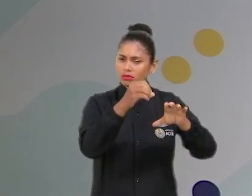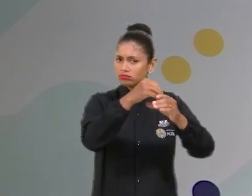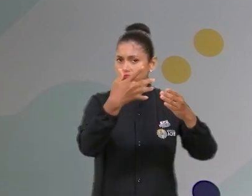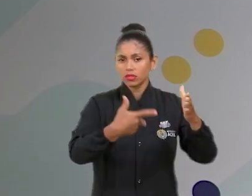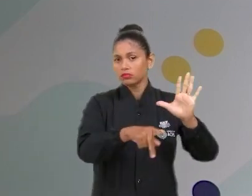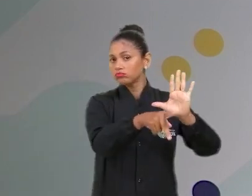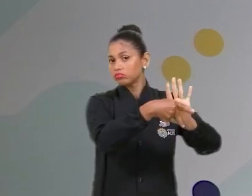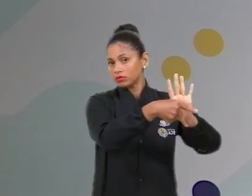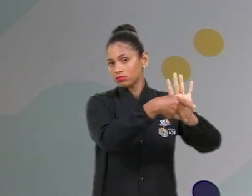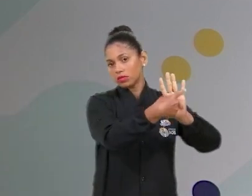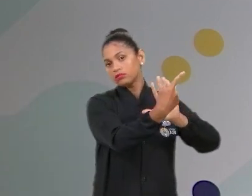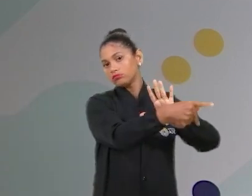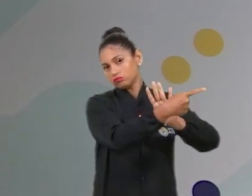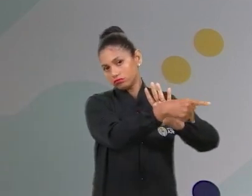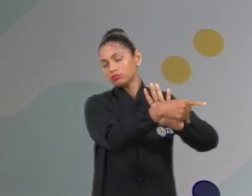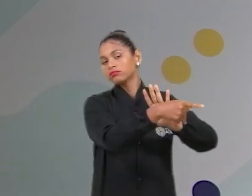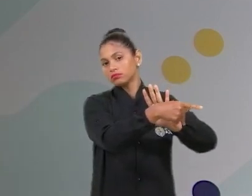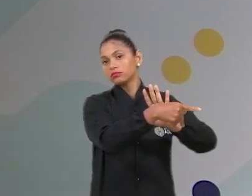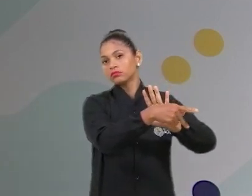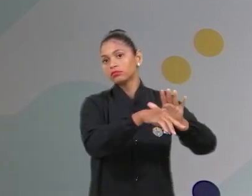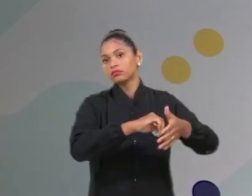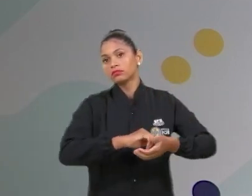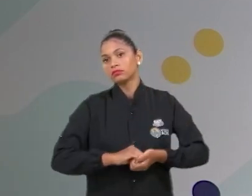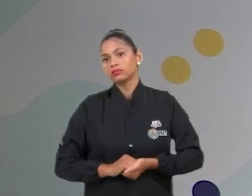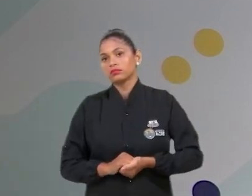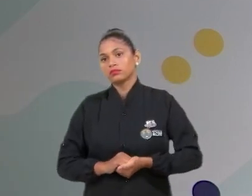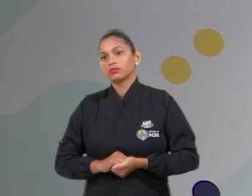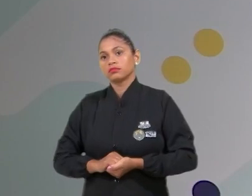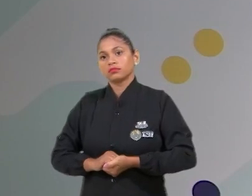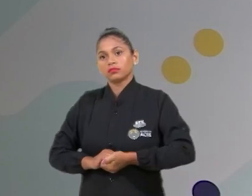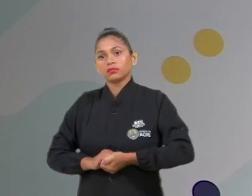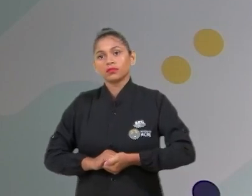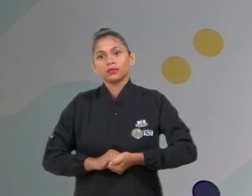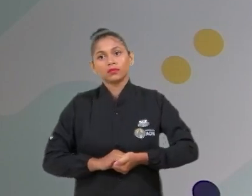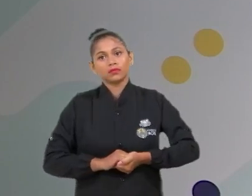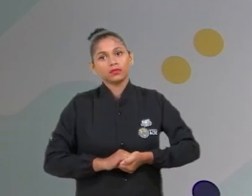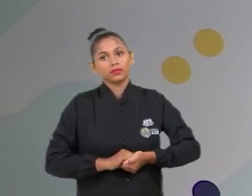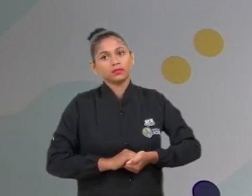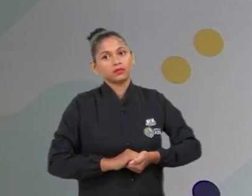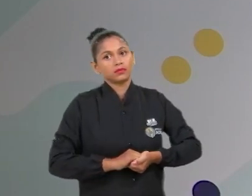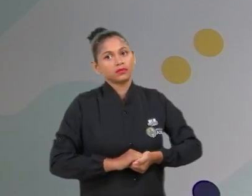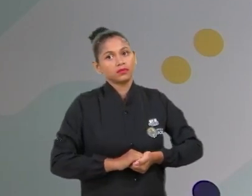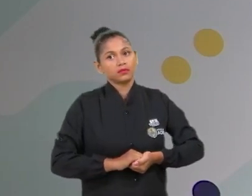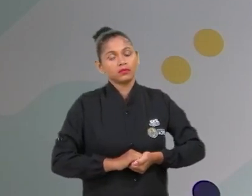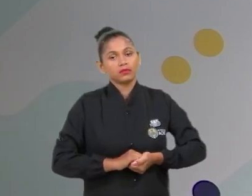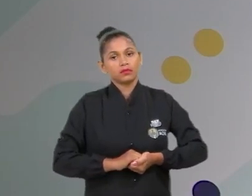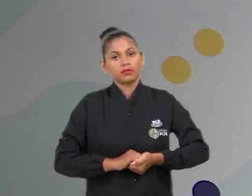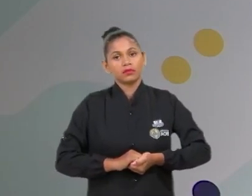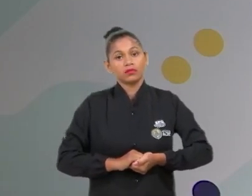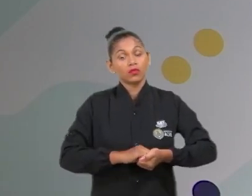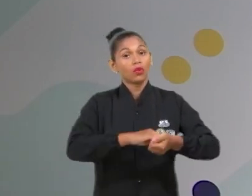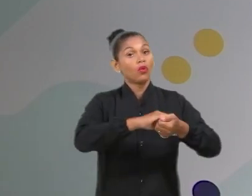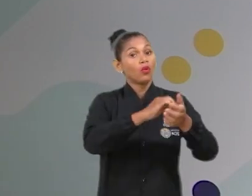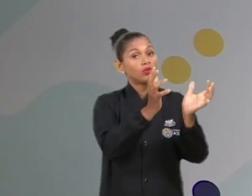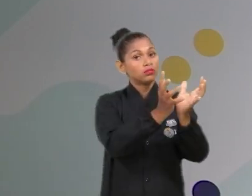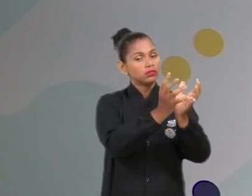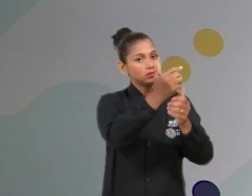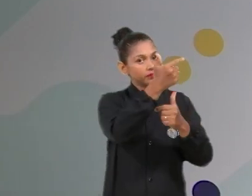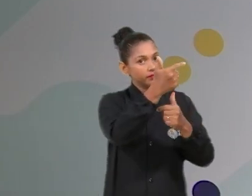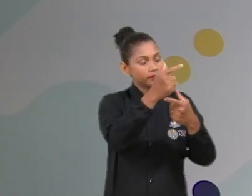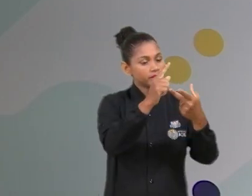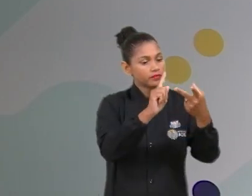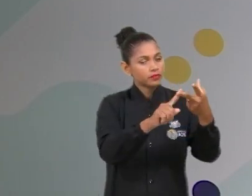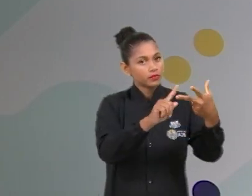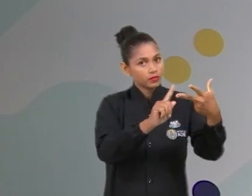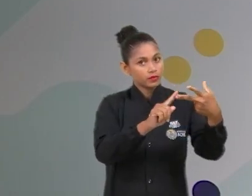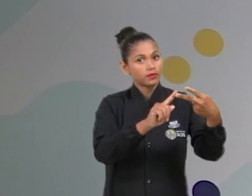características próprias e faz parte de um único grupo formado por ele mesmo. Já o grupo de número 2 são os